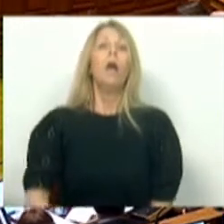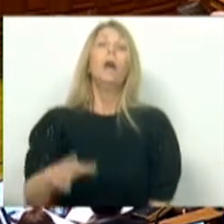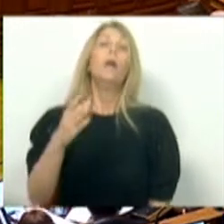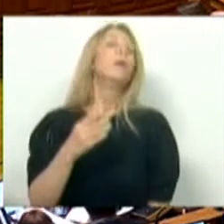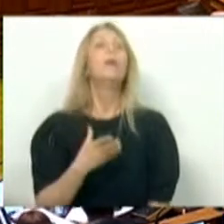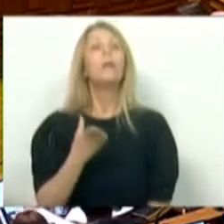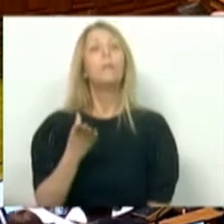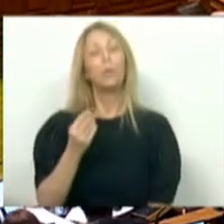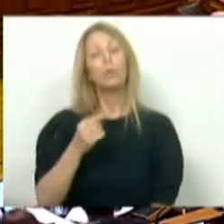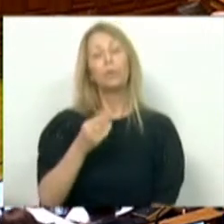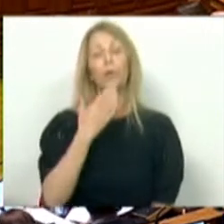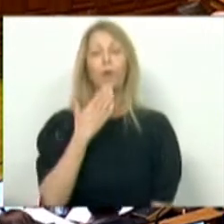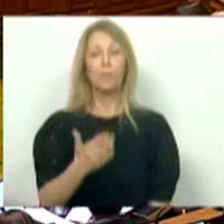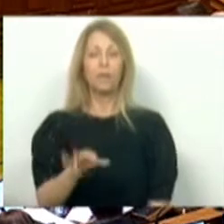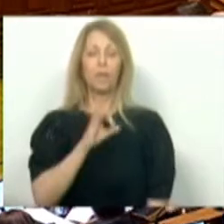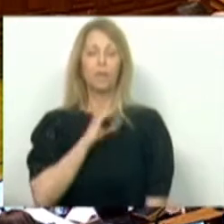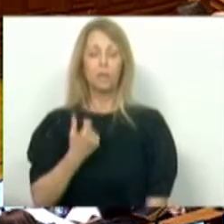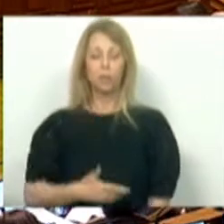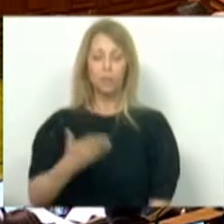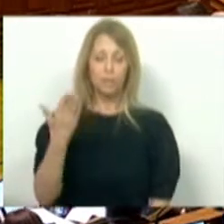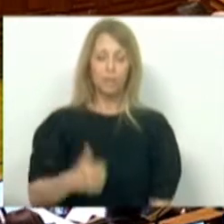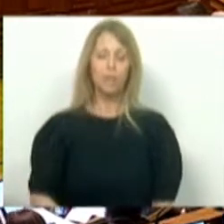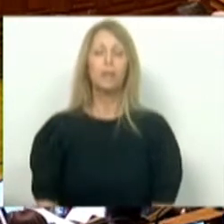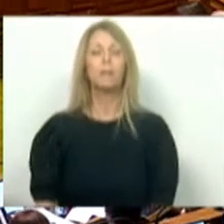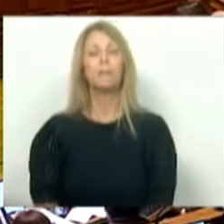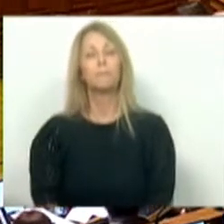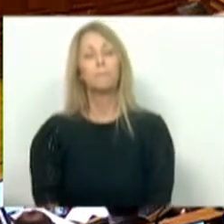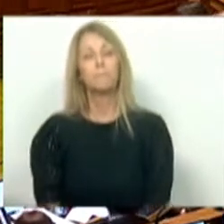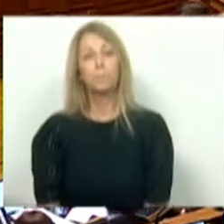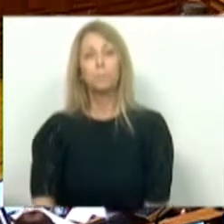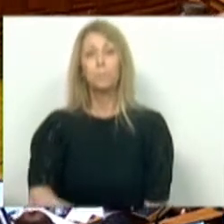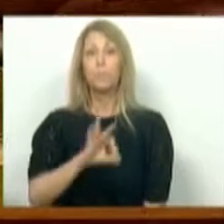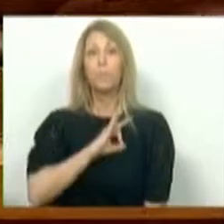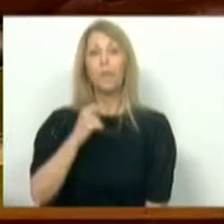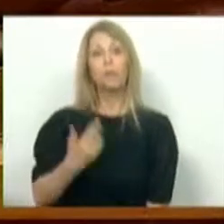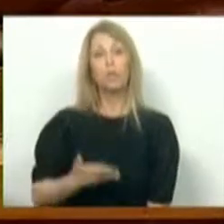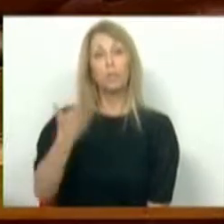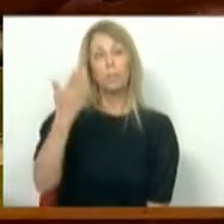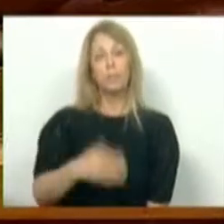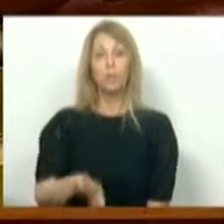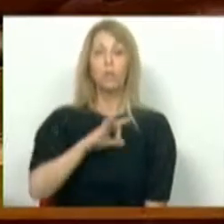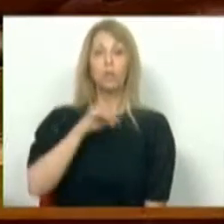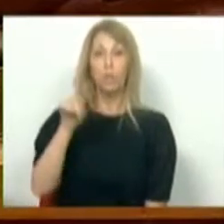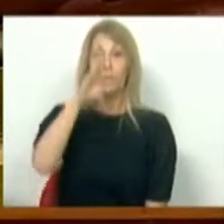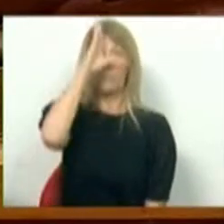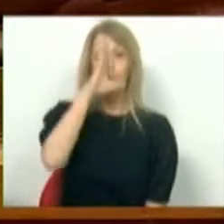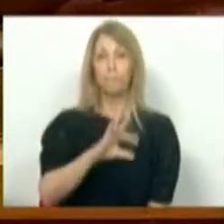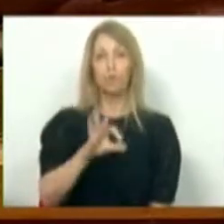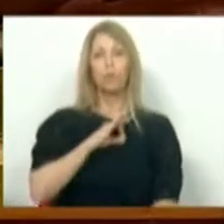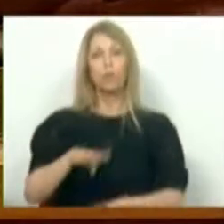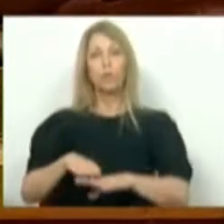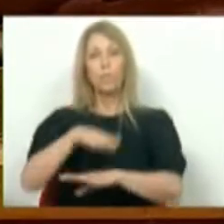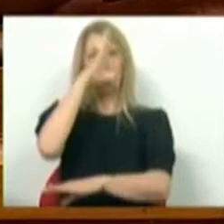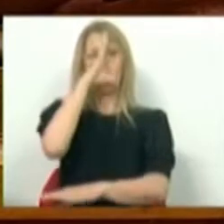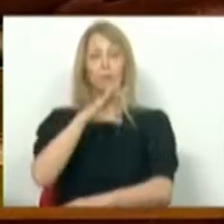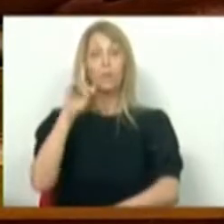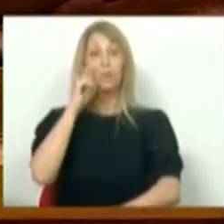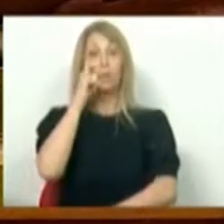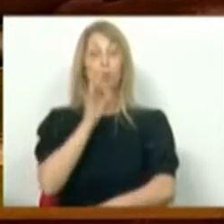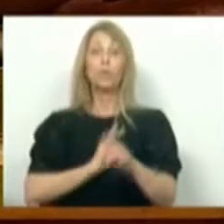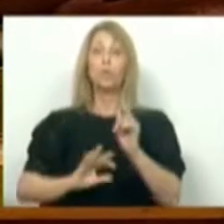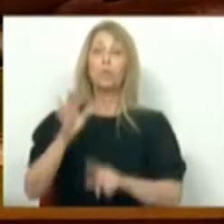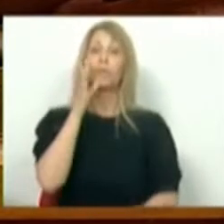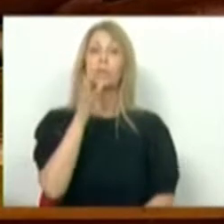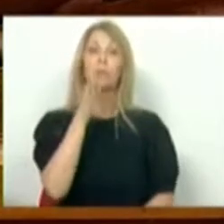Muito obrigada, Sr. Presidente. Sr. Presidente, Sr. Primeiro-Ministro, senhores membros do Governo, senhoras e senhores